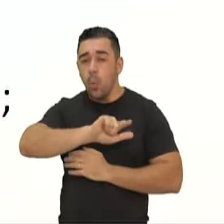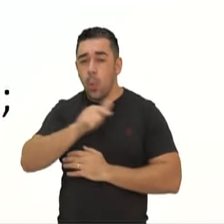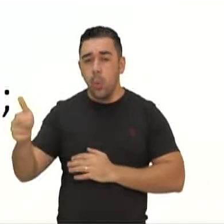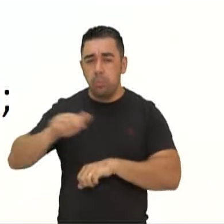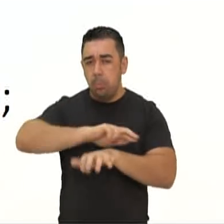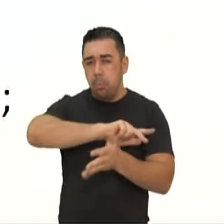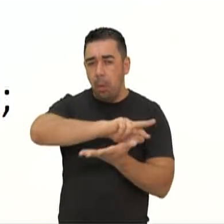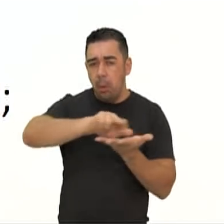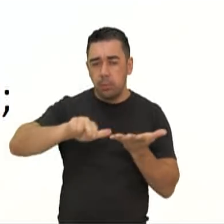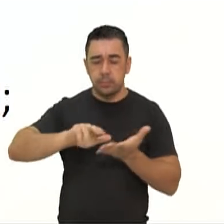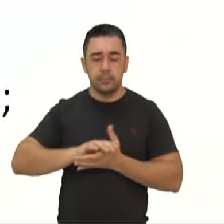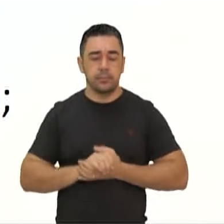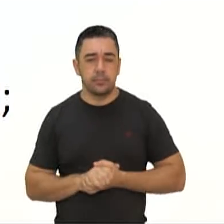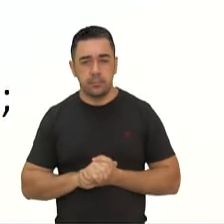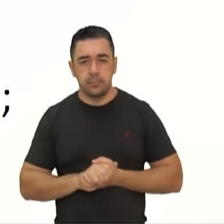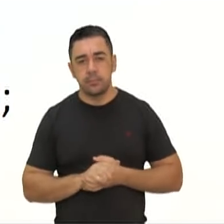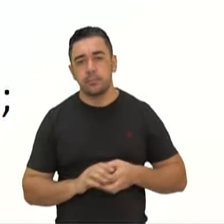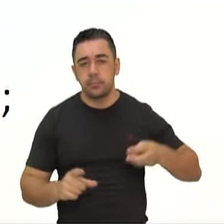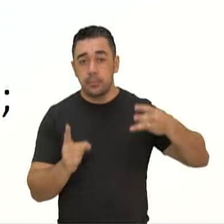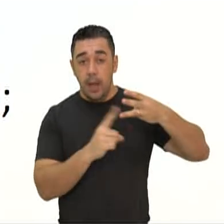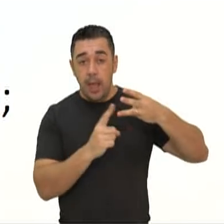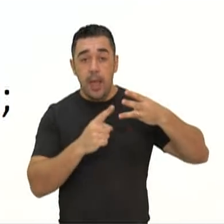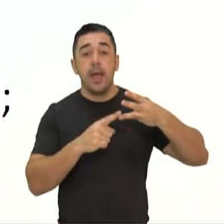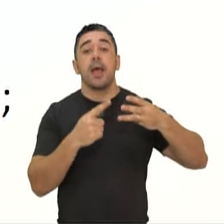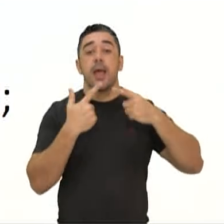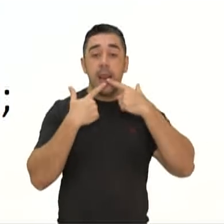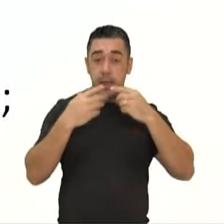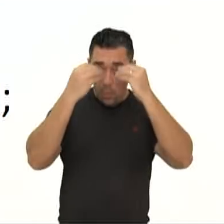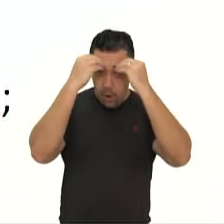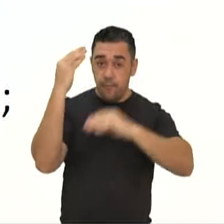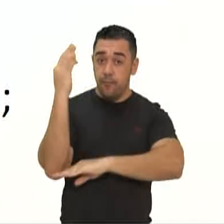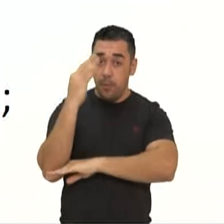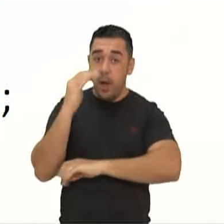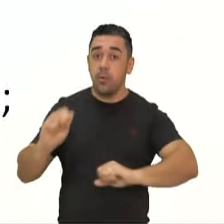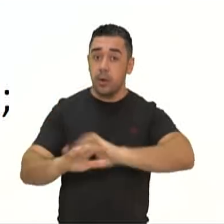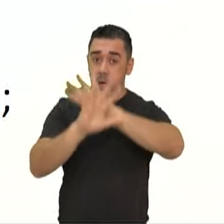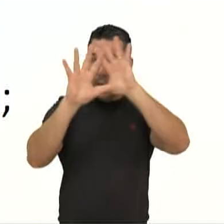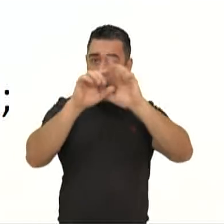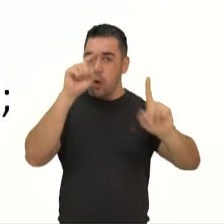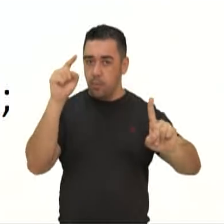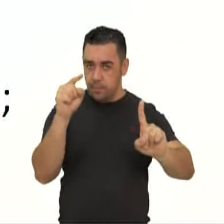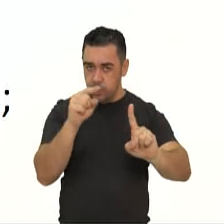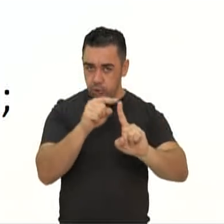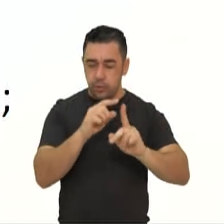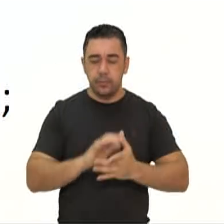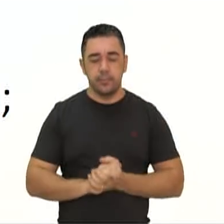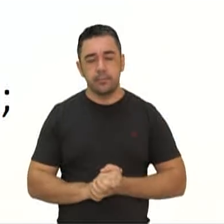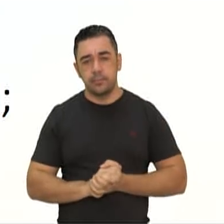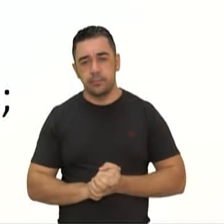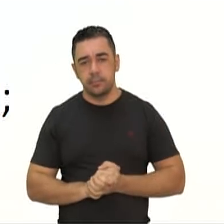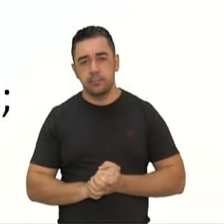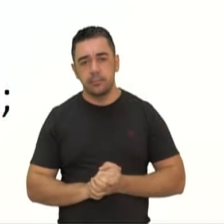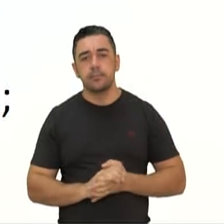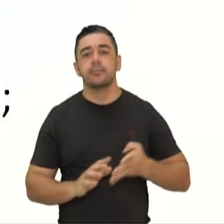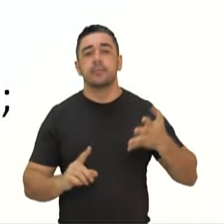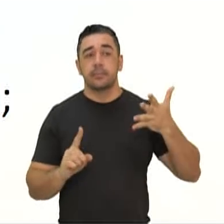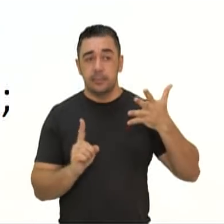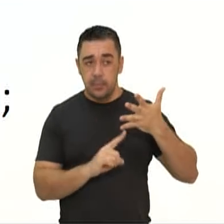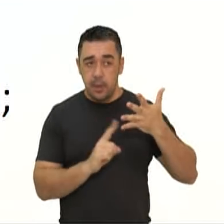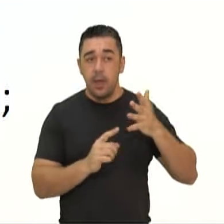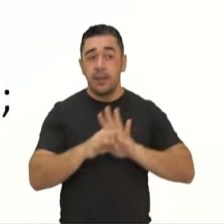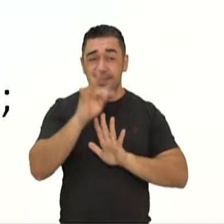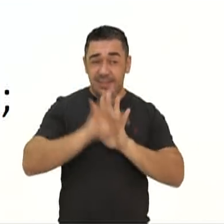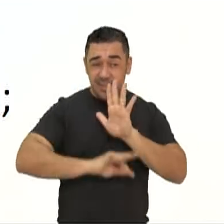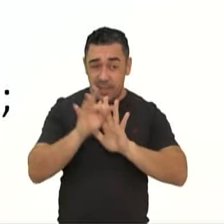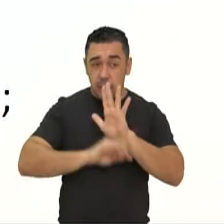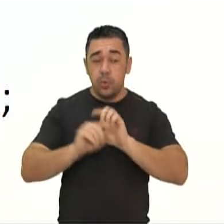outros. A linguagem formal, clara e objetiva. Os textos são em terceira pessoa, são